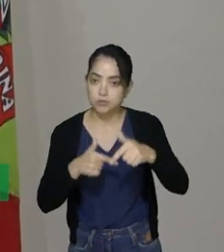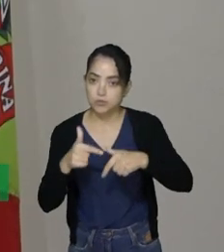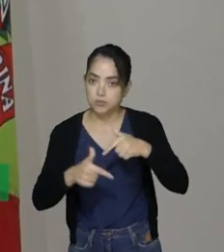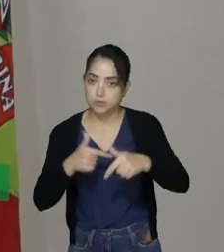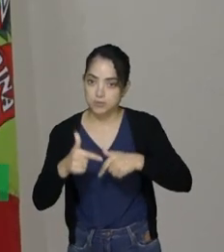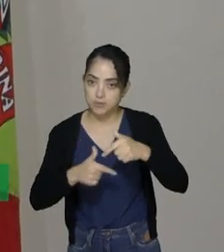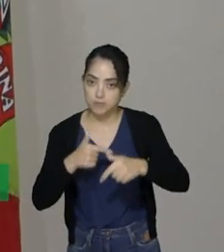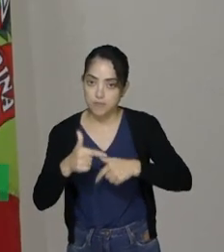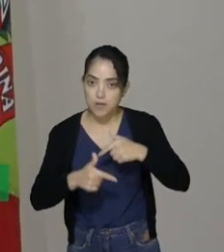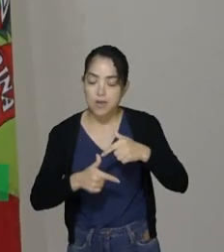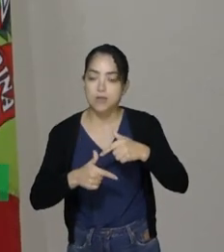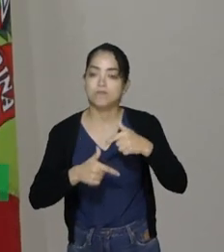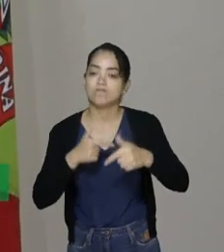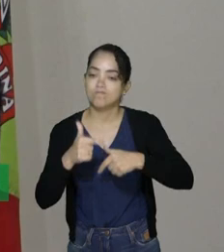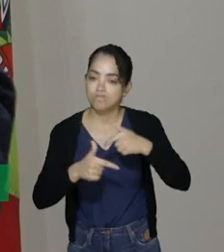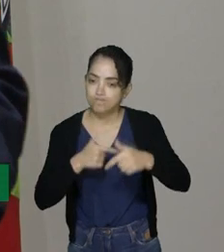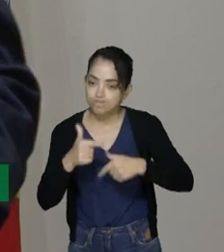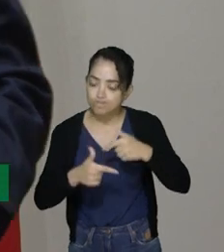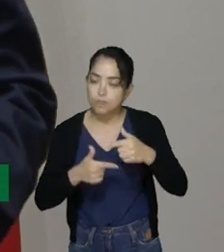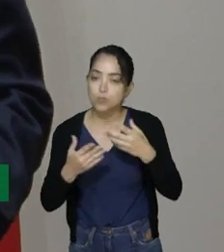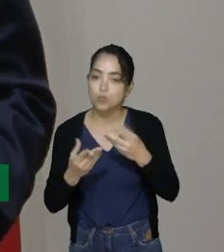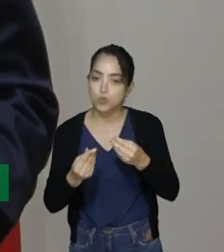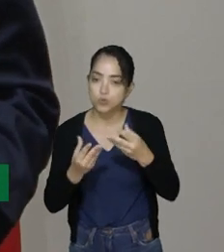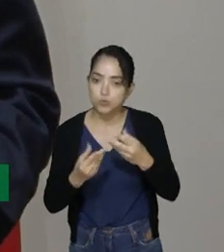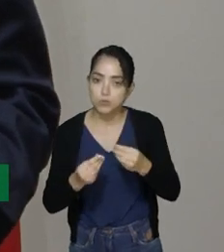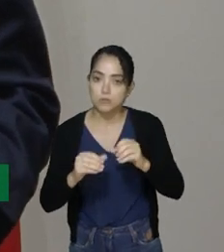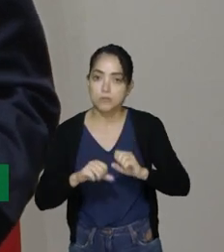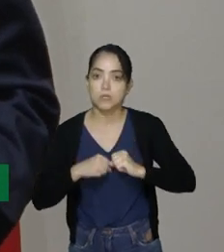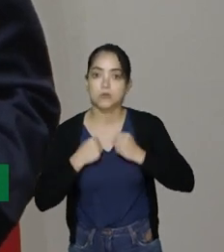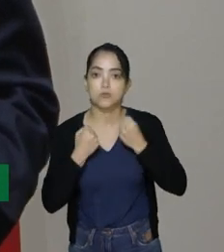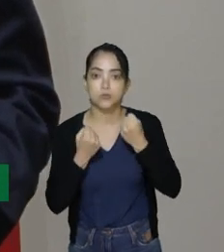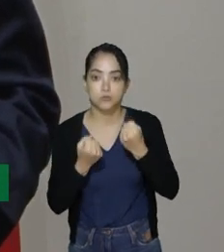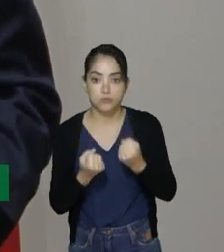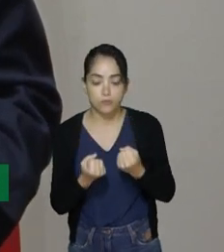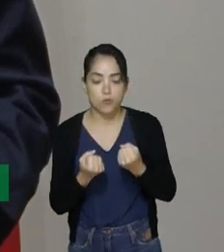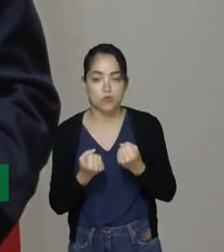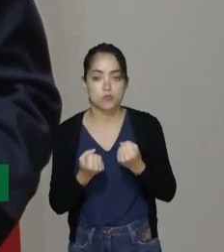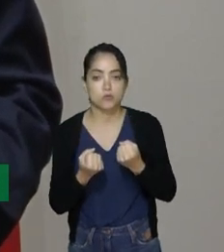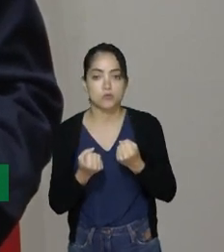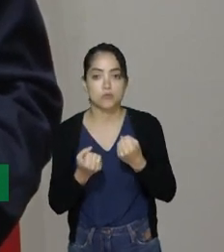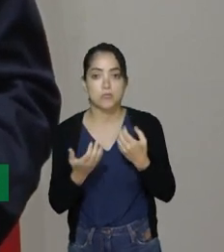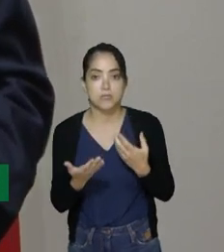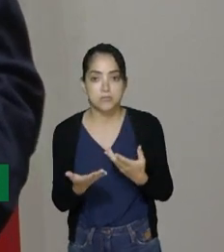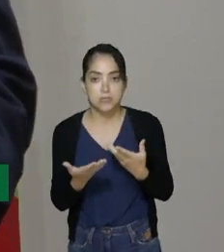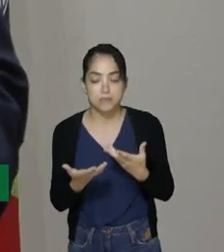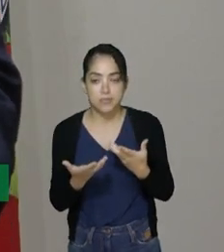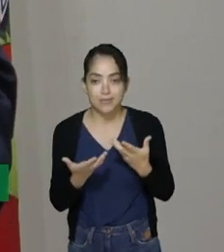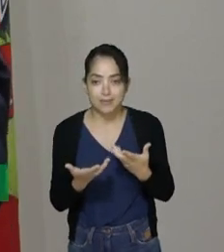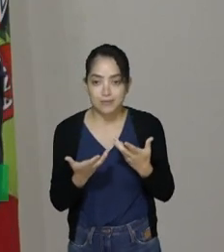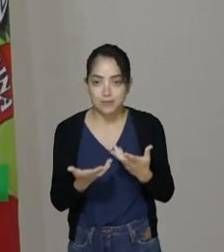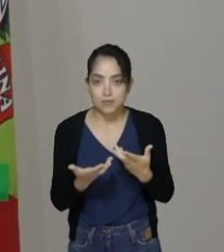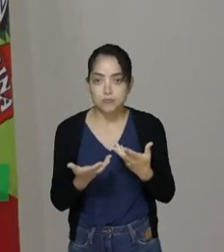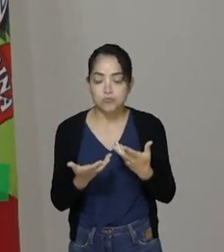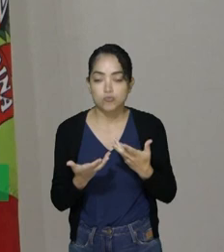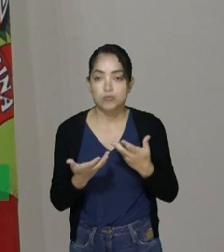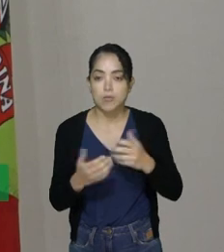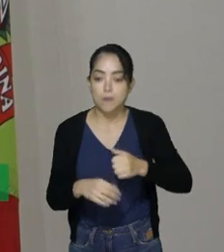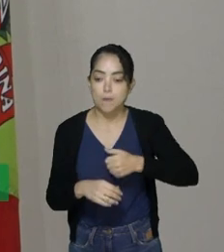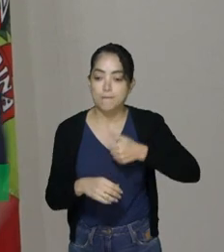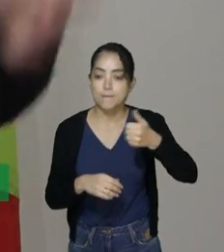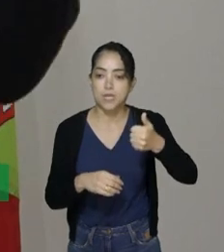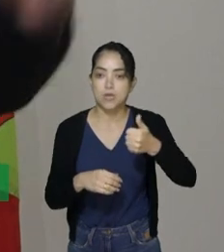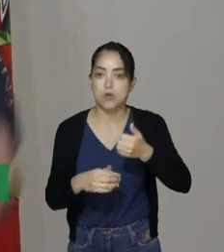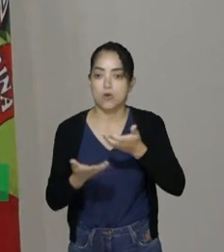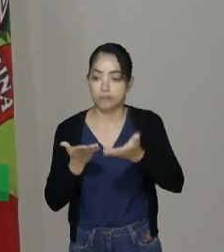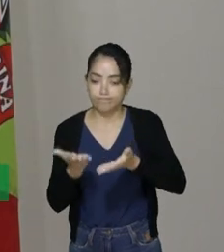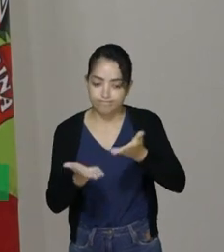anos de muito trabalho, muita dedicação, e sempre procurando dar o meu melhor. E é